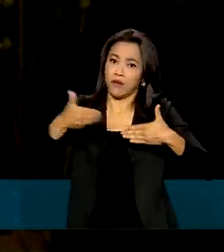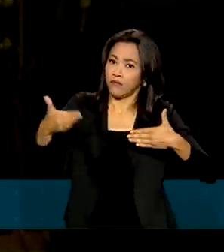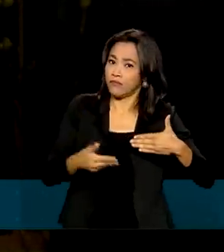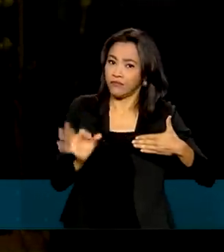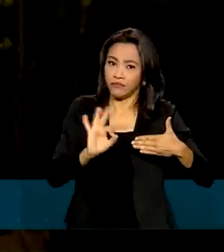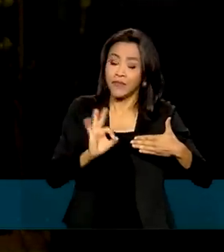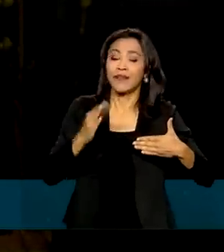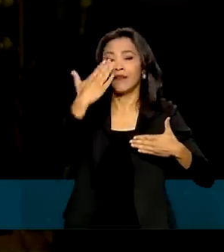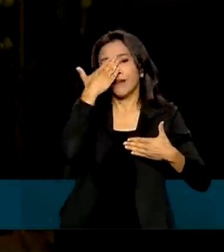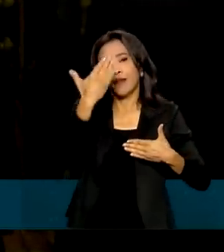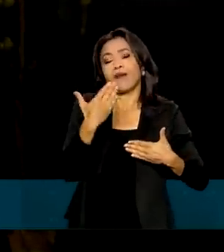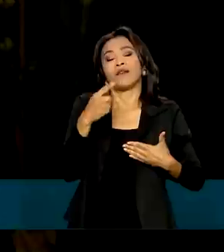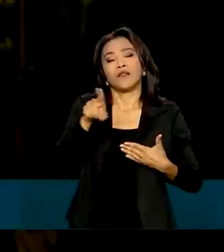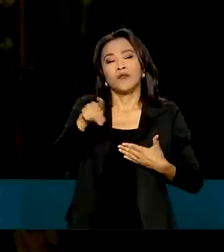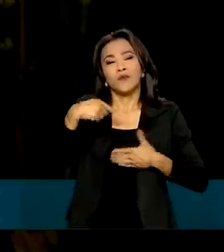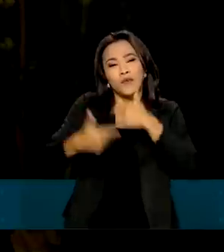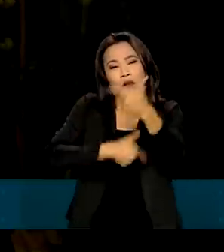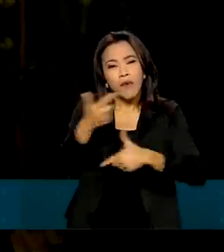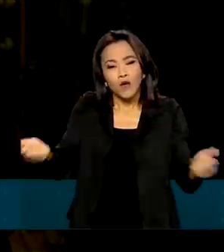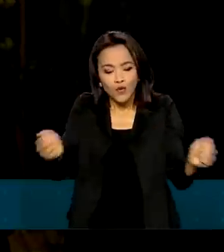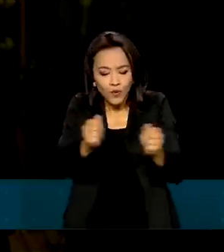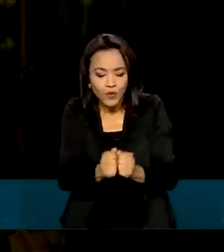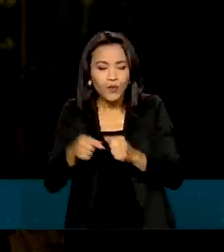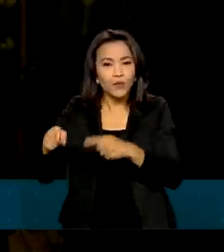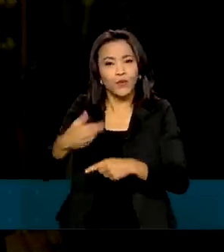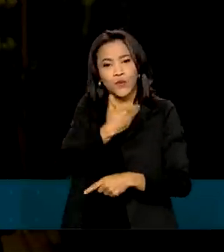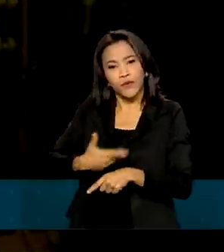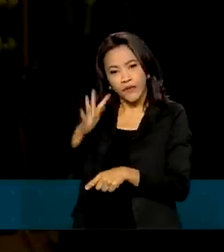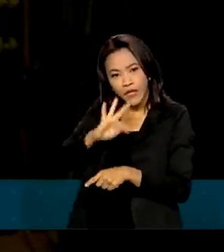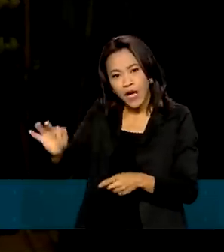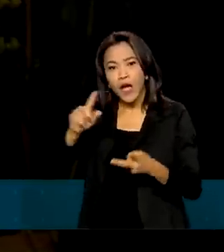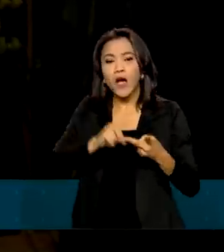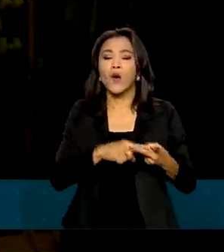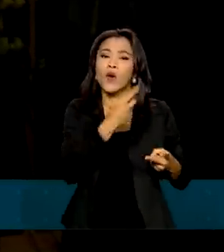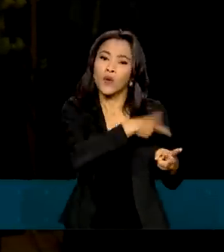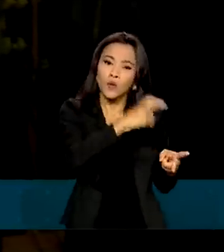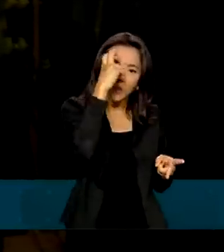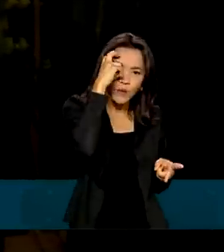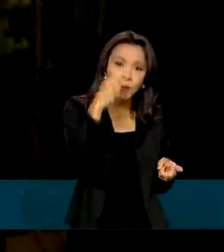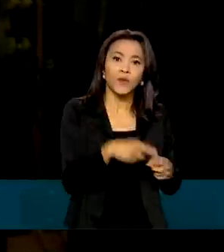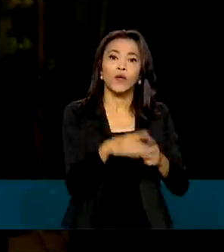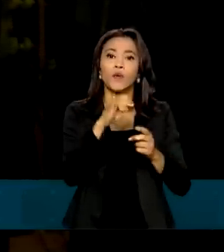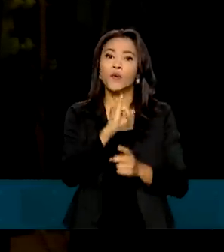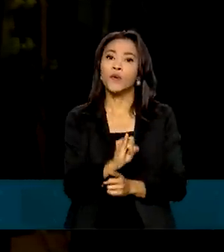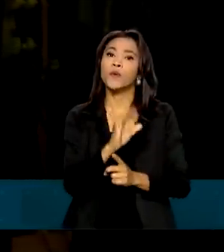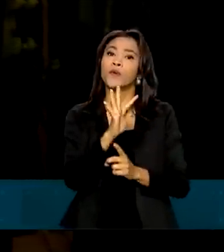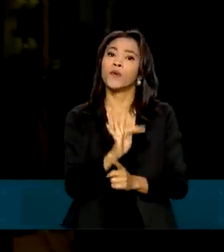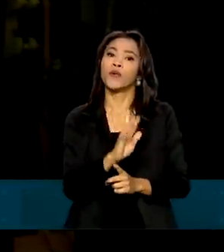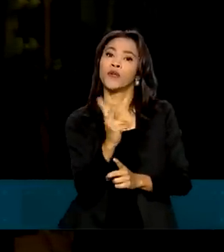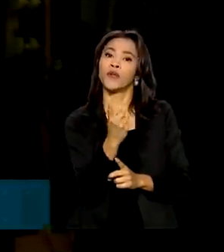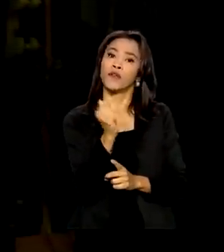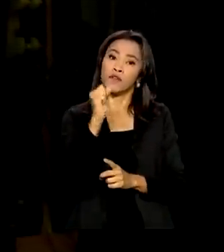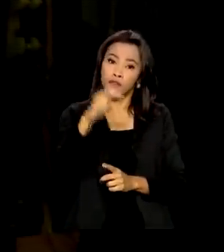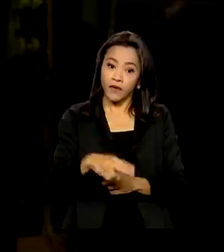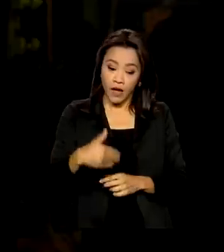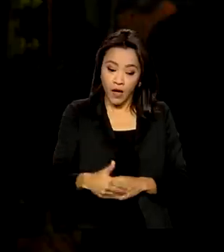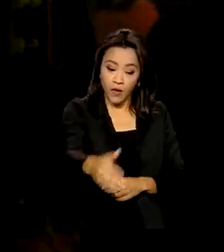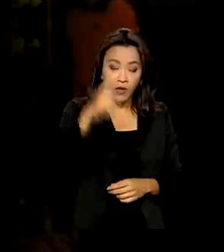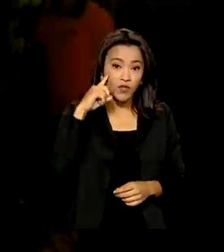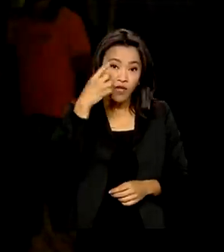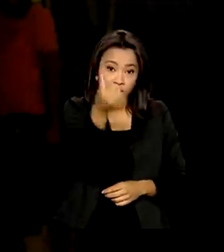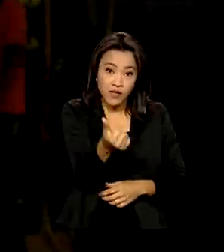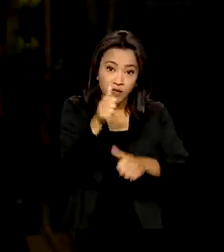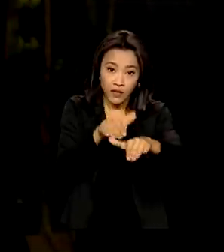o trabalho do Governo Federal, junto à Secretaria de Cultura, ao IFAM, estamos conseguindo, agora no próximo dia 6 de setembro,